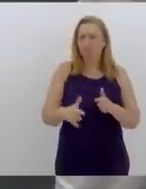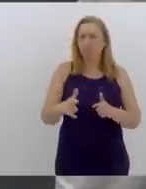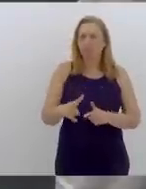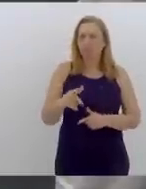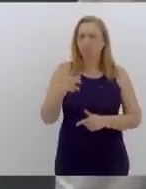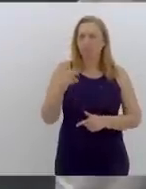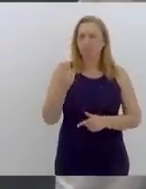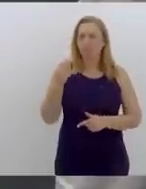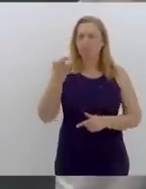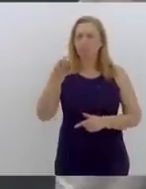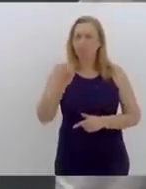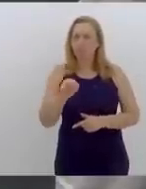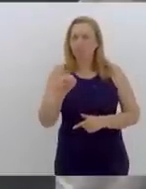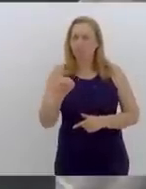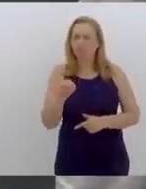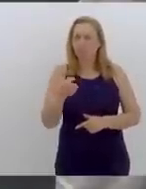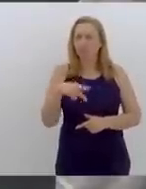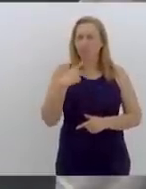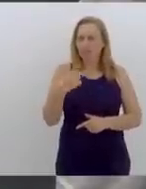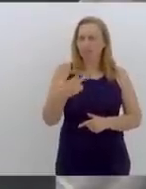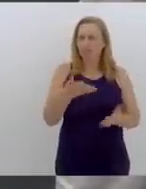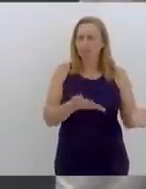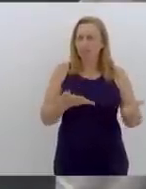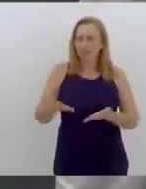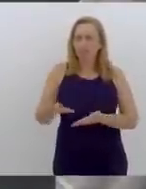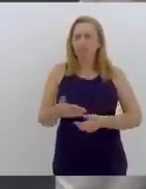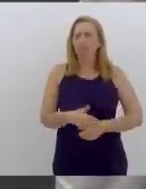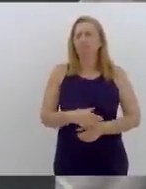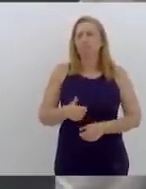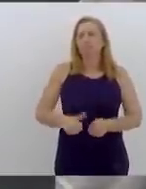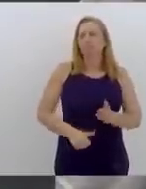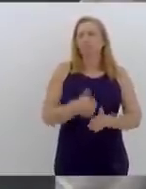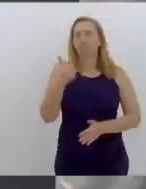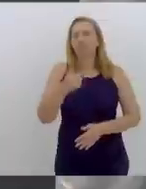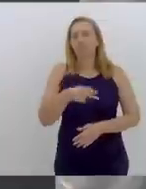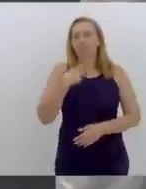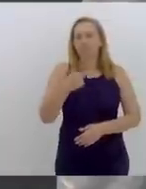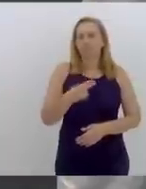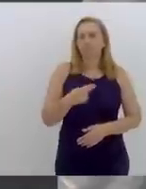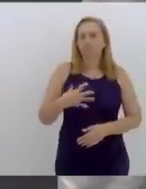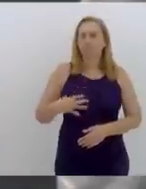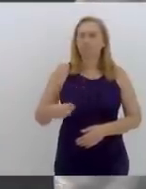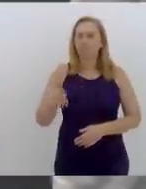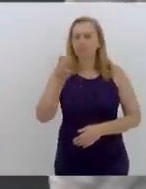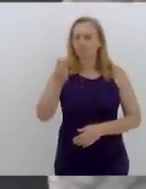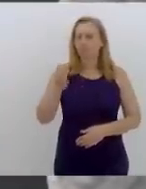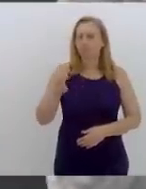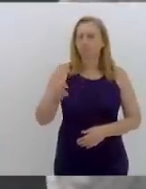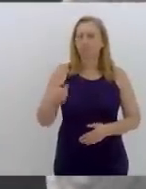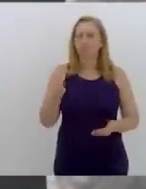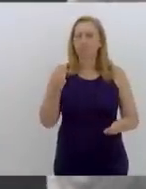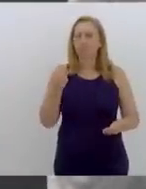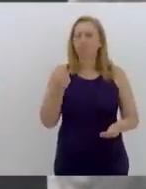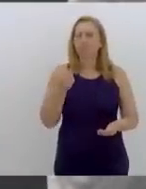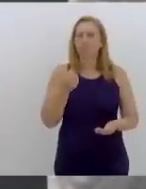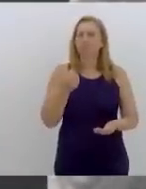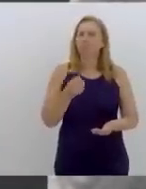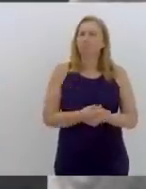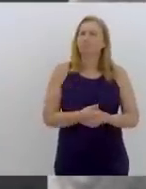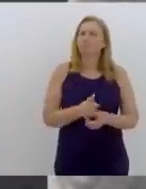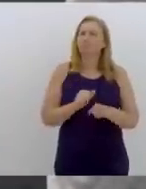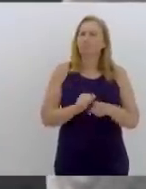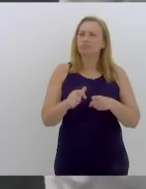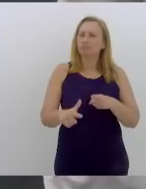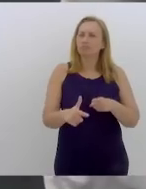Portugal para vir aqui para falar sobre o meu problema a primeira vez que tô falando eu tenho um filhinho de 5 anos pago pago